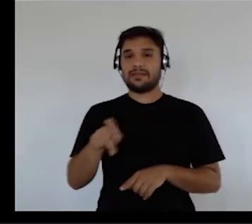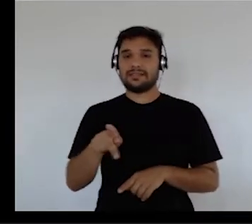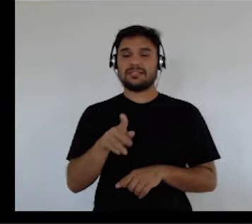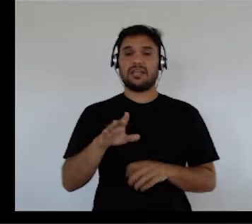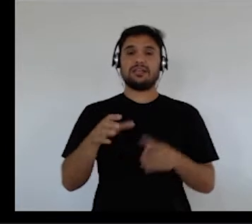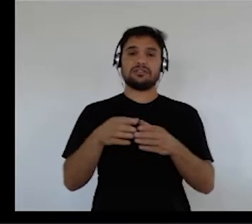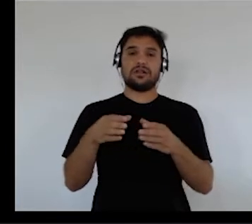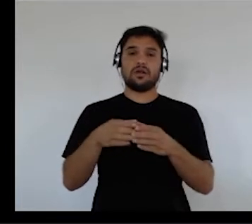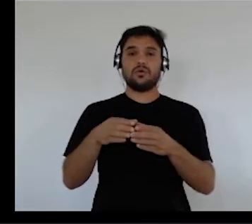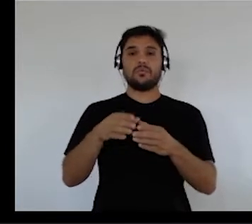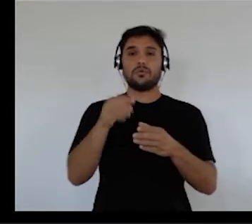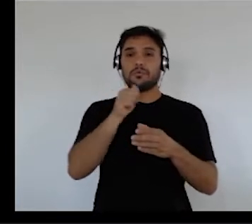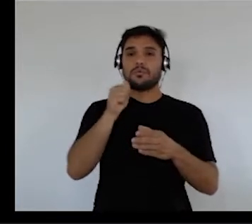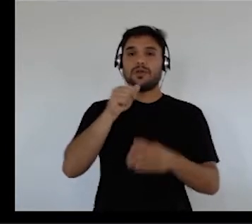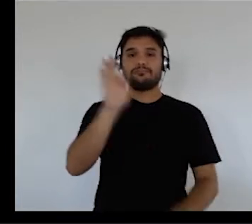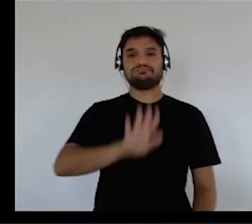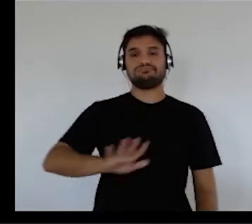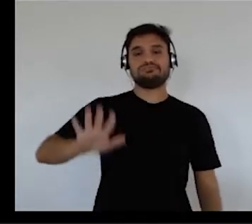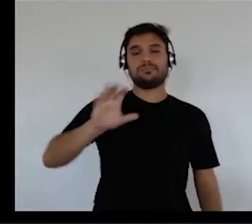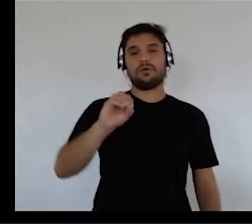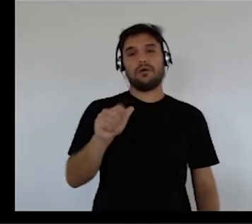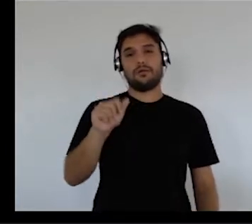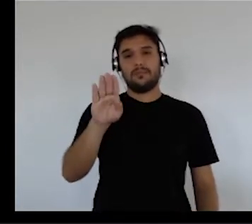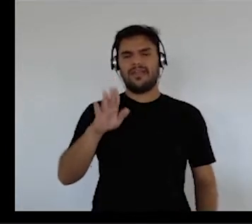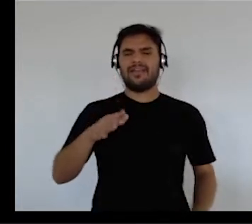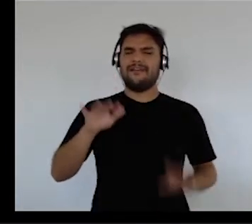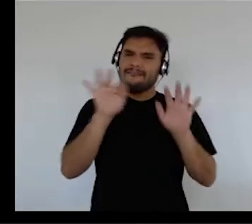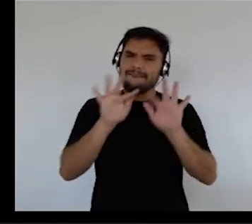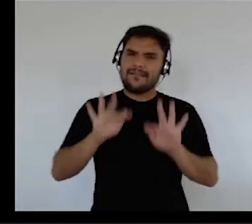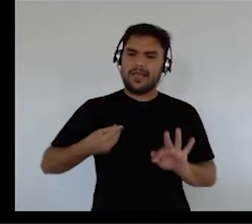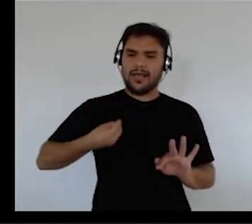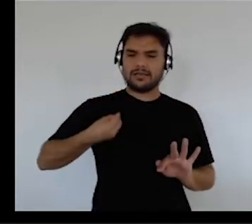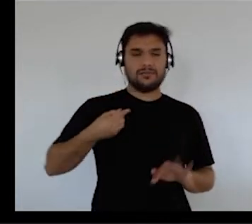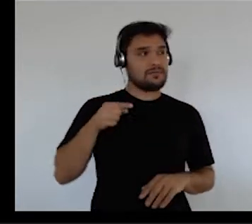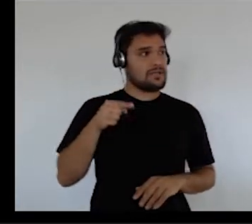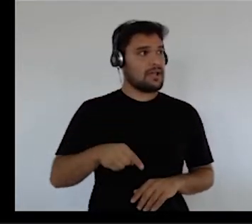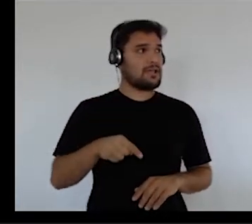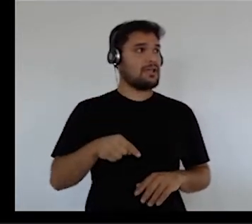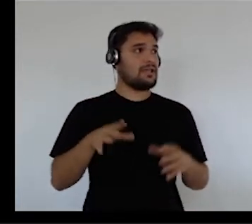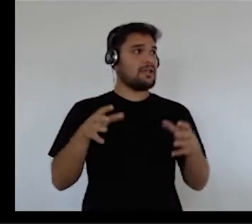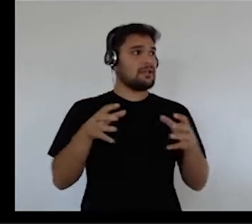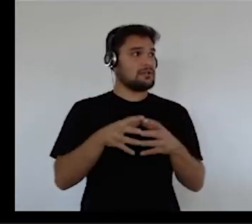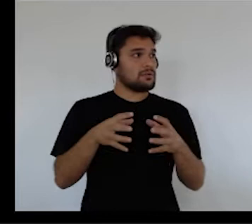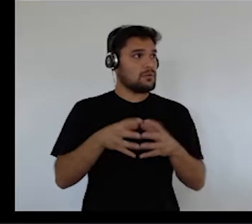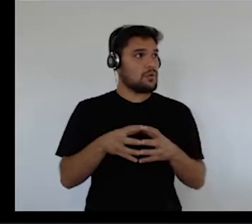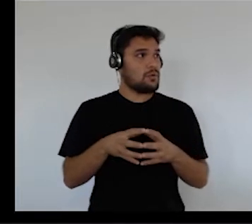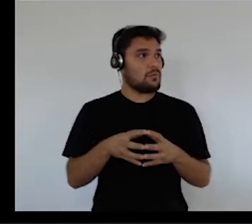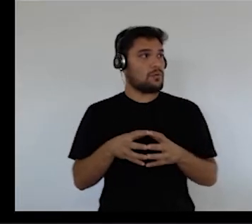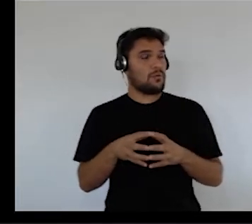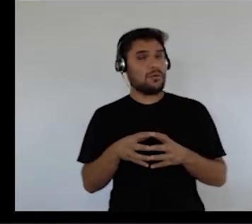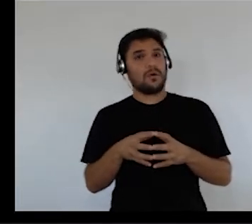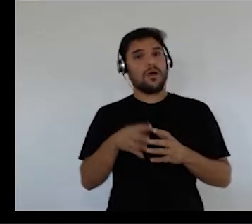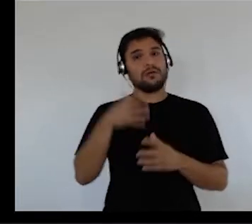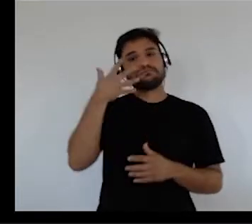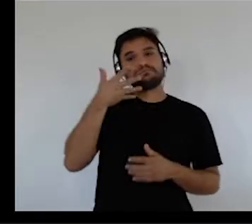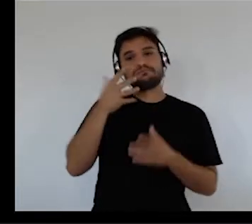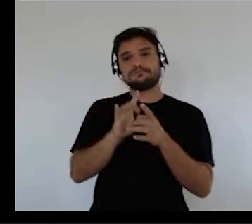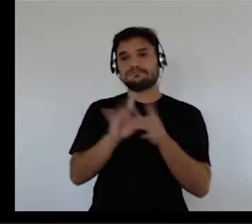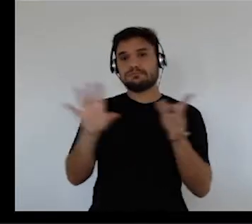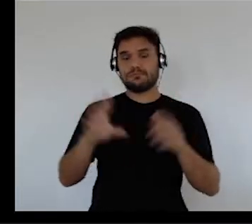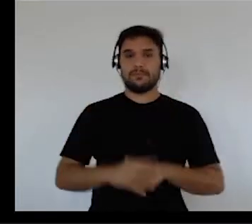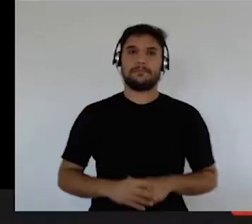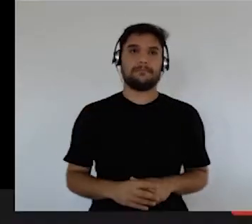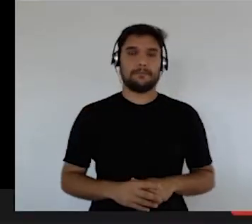da Comissão Nacional da Mulher Advogada. Dani, que alegria ter você aqui nesse painel e a palavra é toda sua.